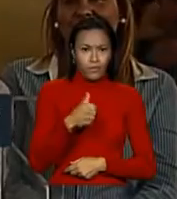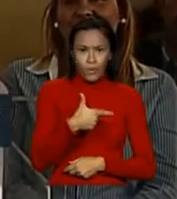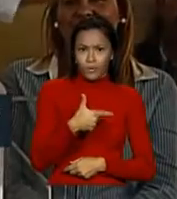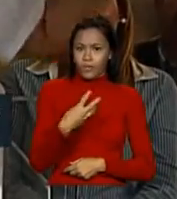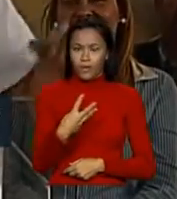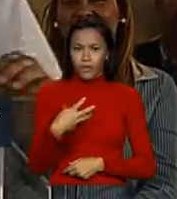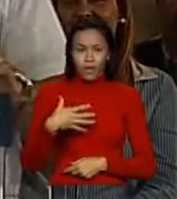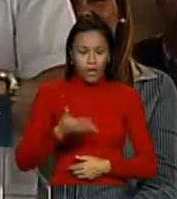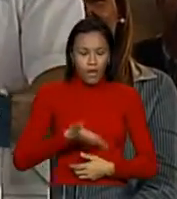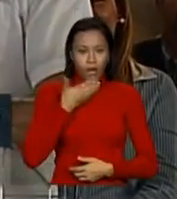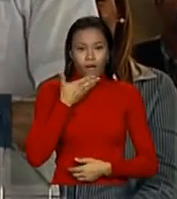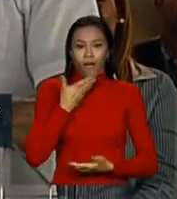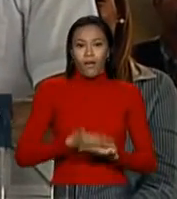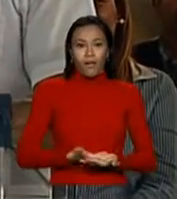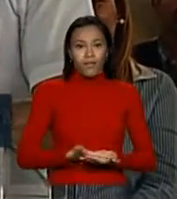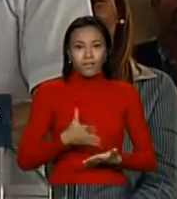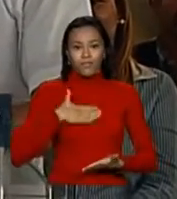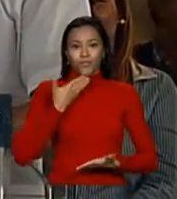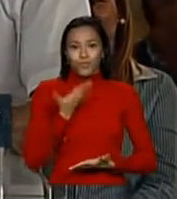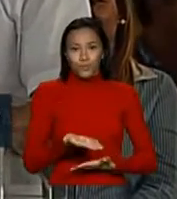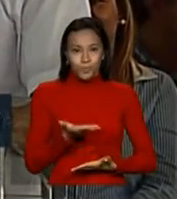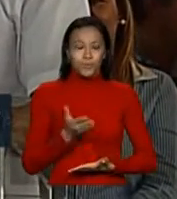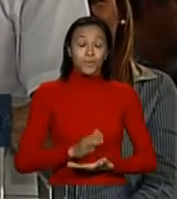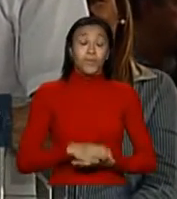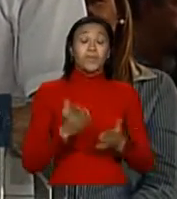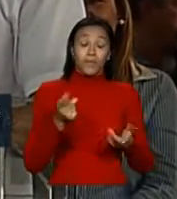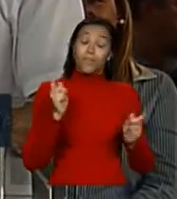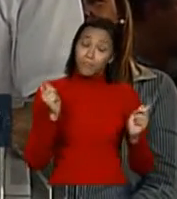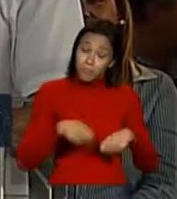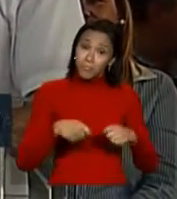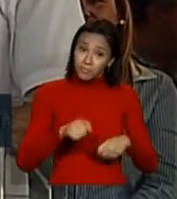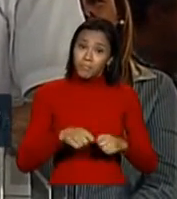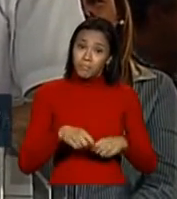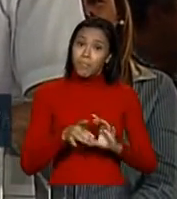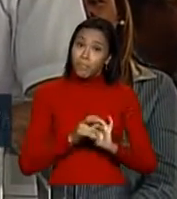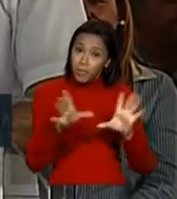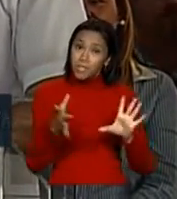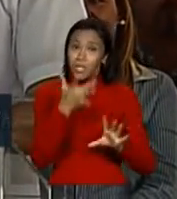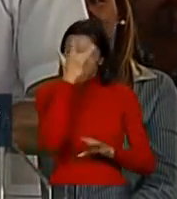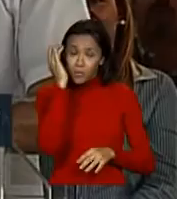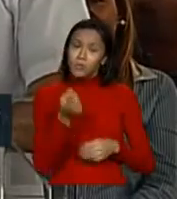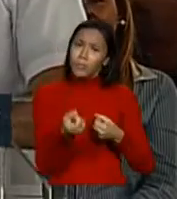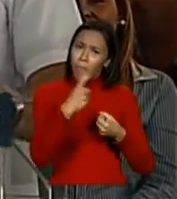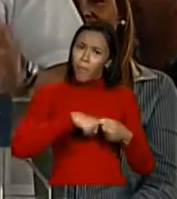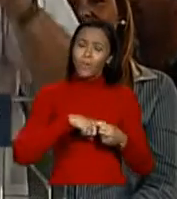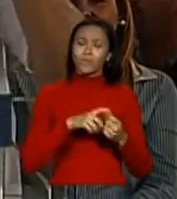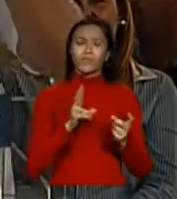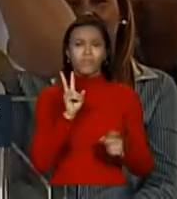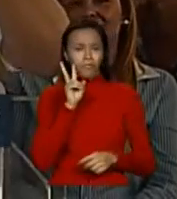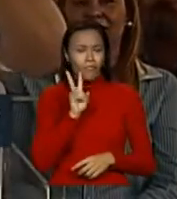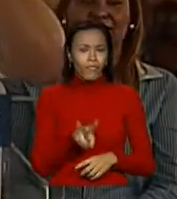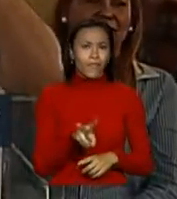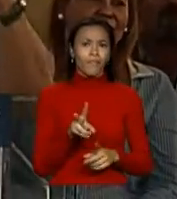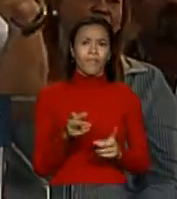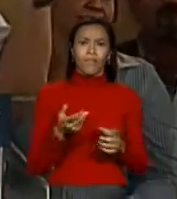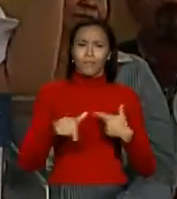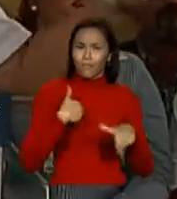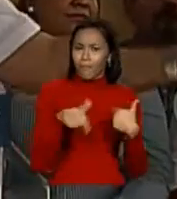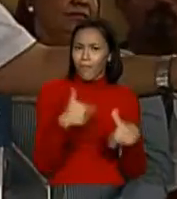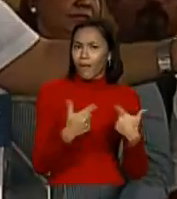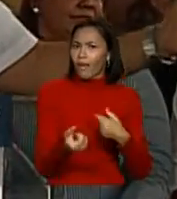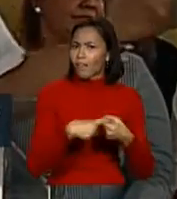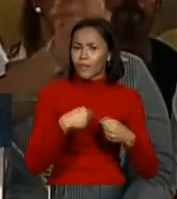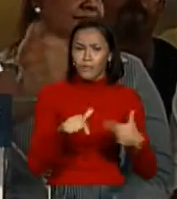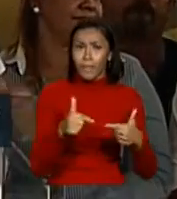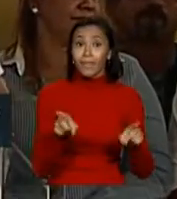o avô e do que a avó foi pra gente permitir que as pessoas possam voltar a se incluir trabalhar a pessoa